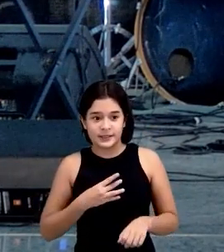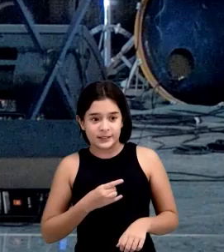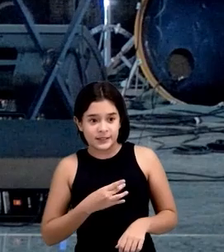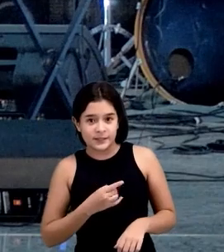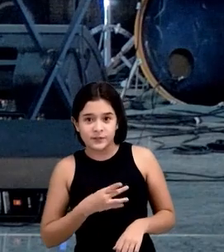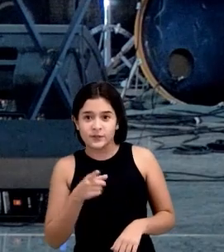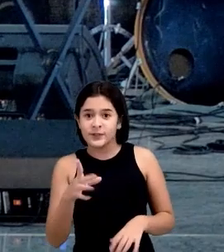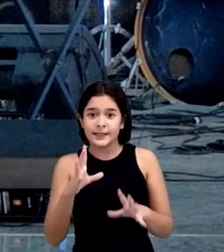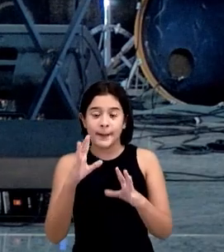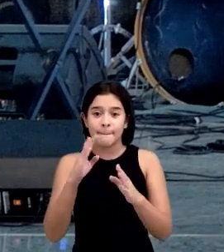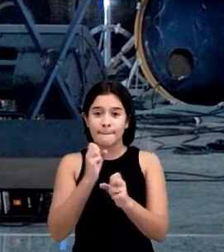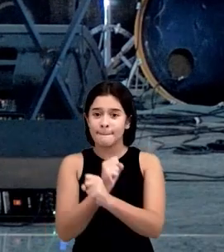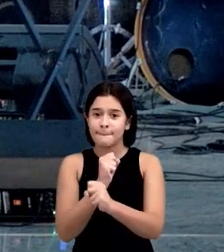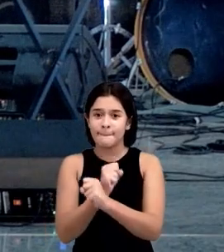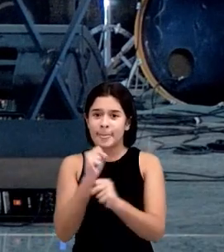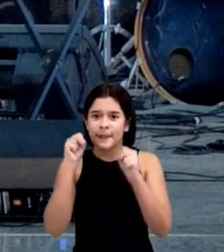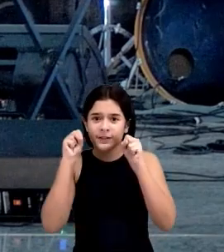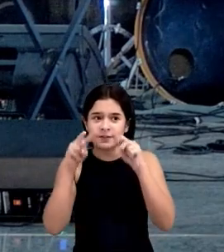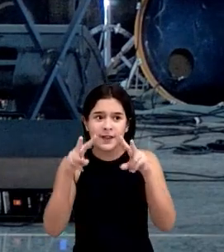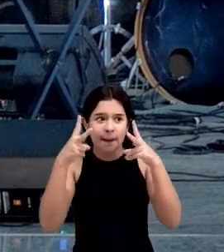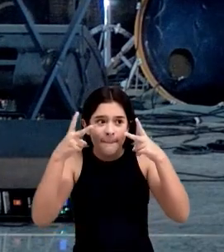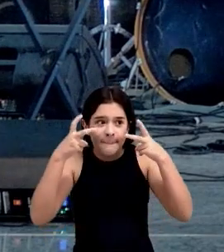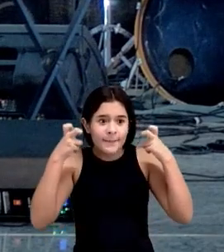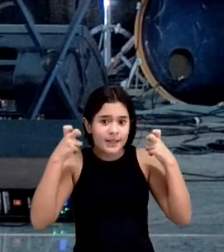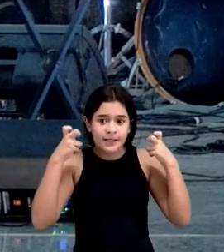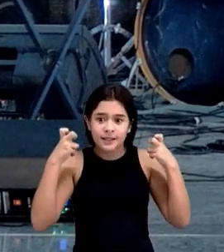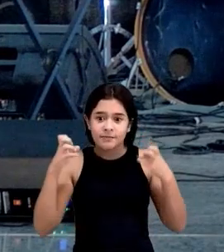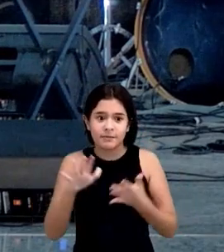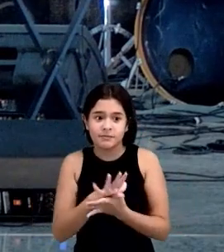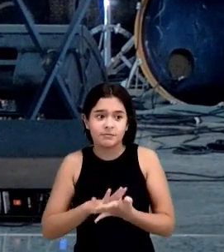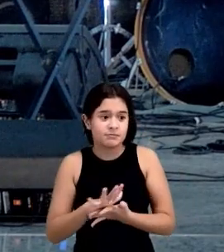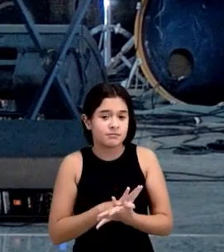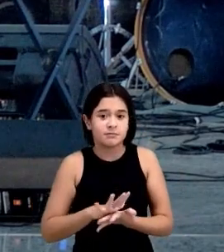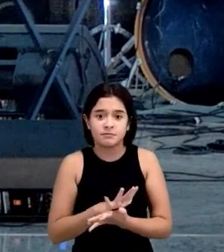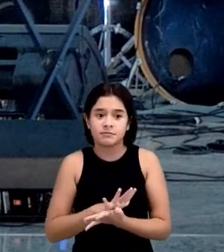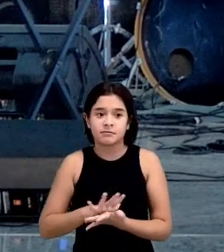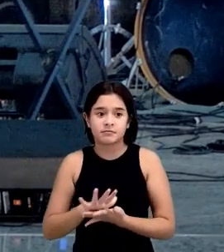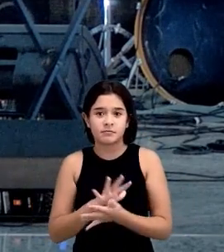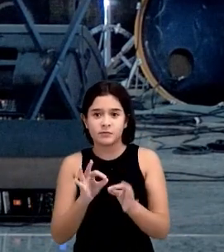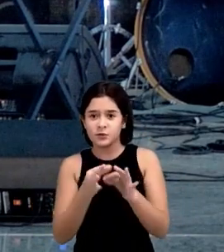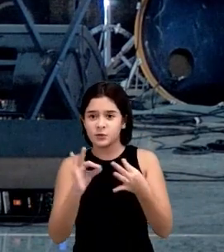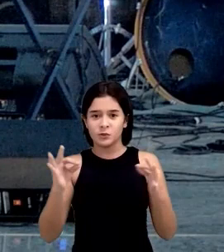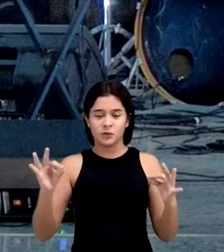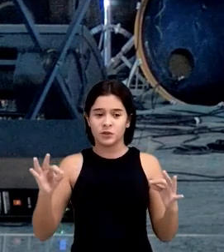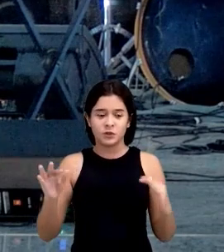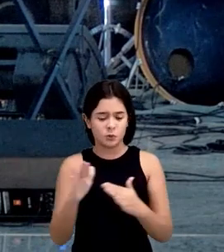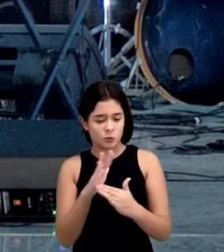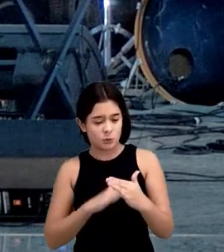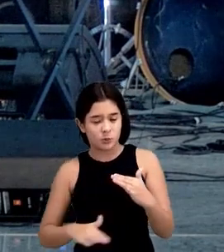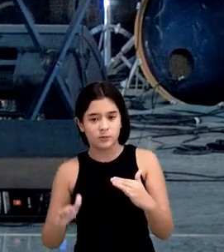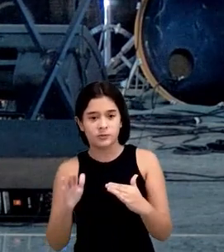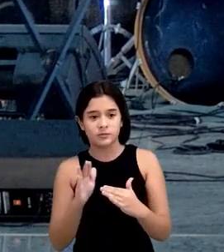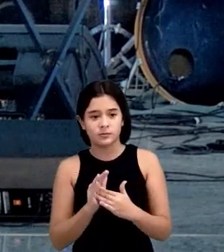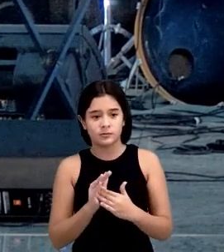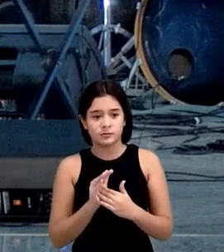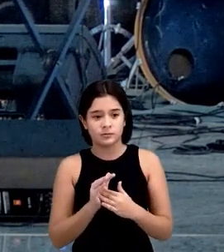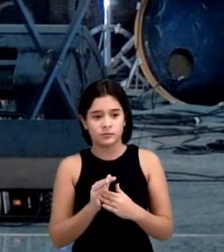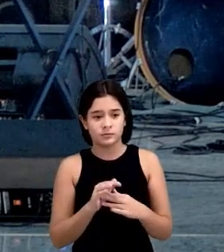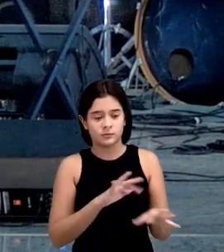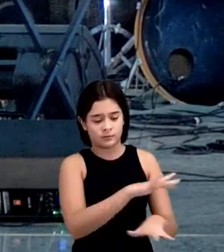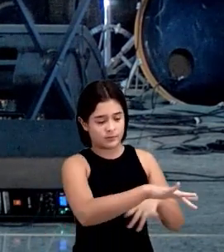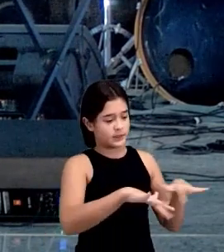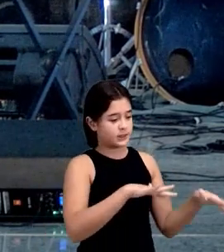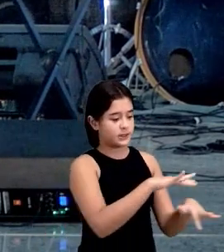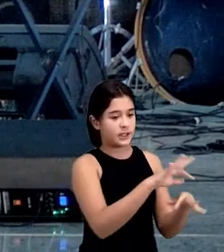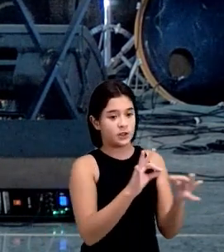numa BR, longe de qualquer civilização, você vai perceber que a natureza lá fora, sem a